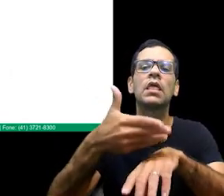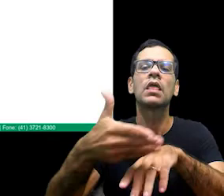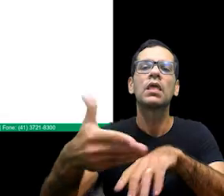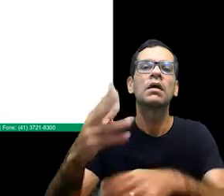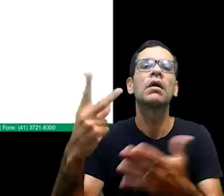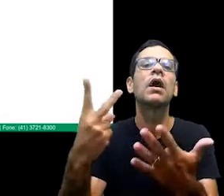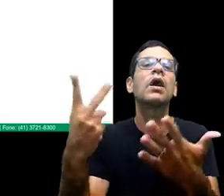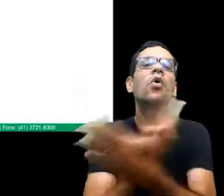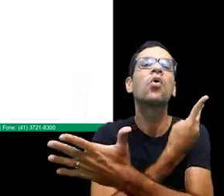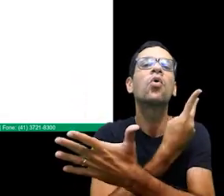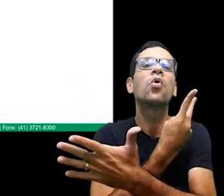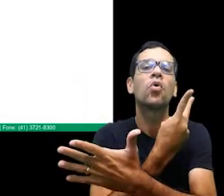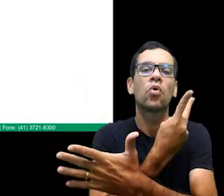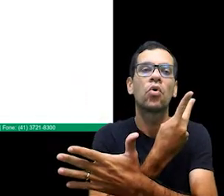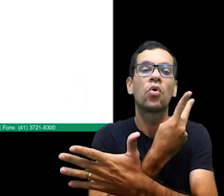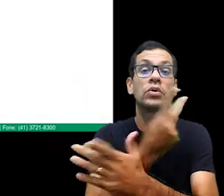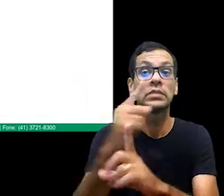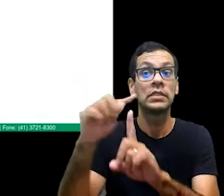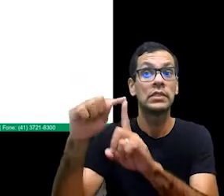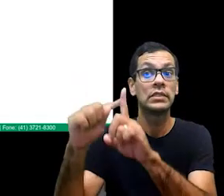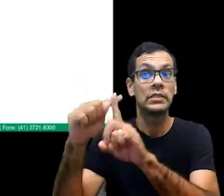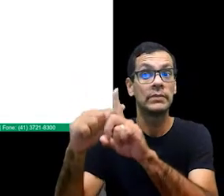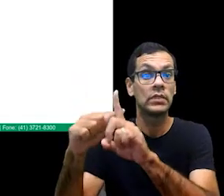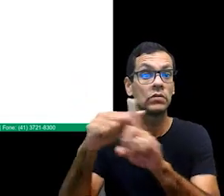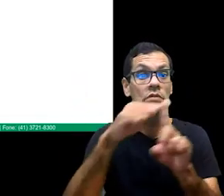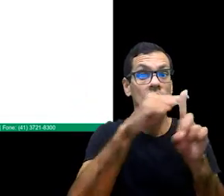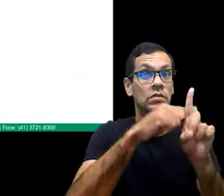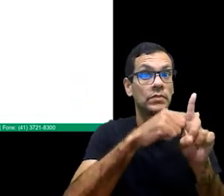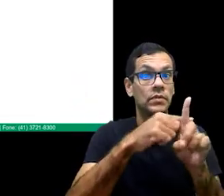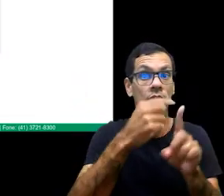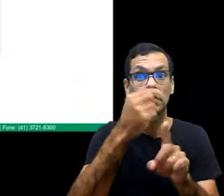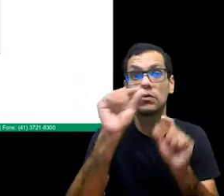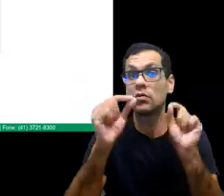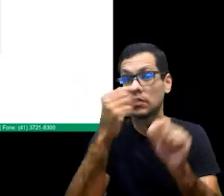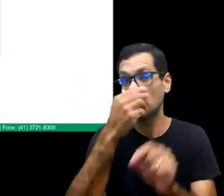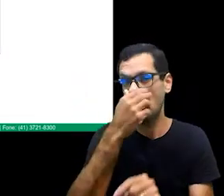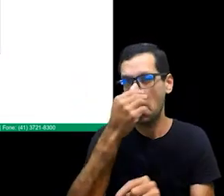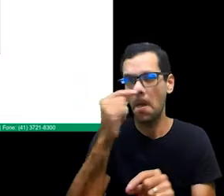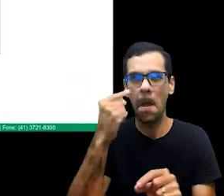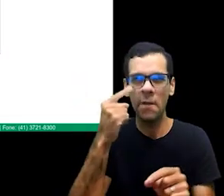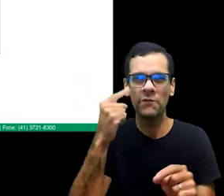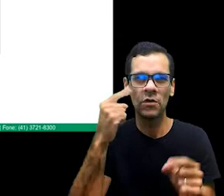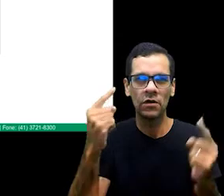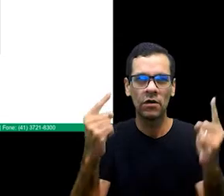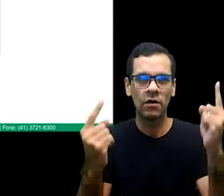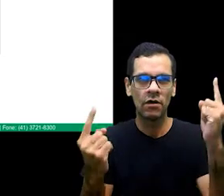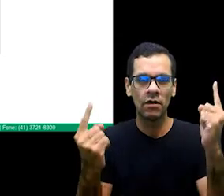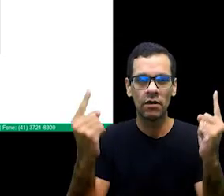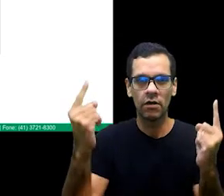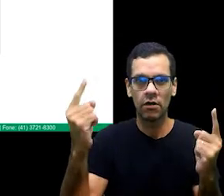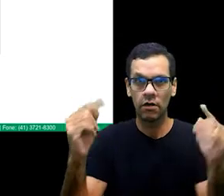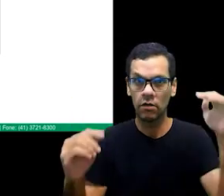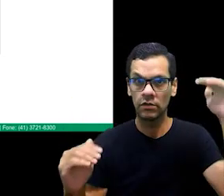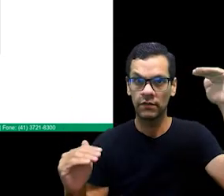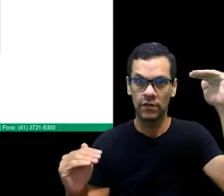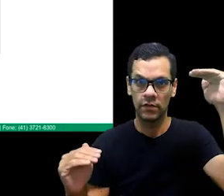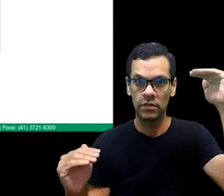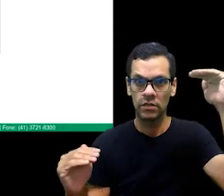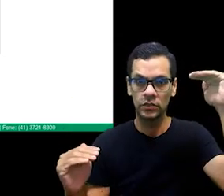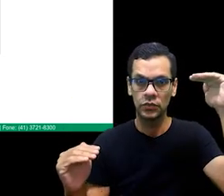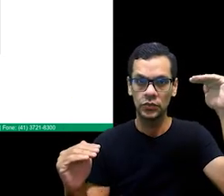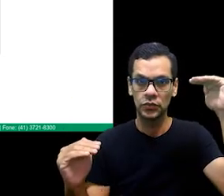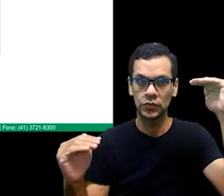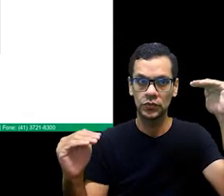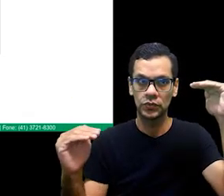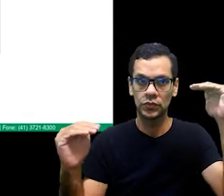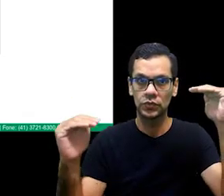com a temperatura desses objetos? Nós vamos observar, veja, isso é um resultado experimental, que os